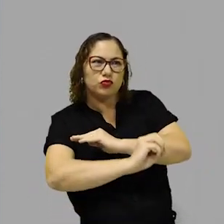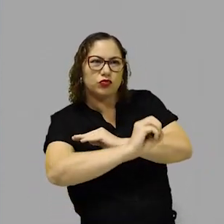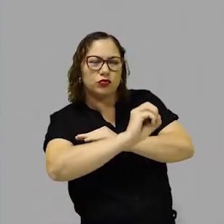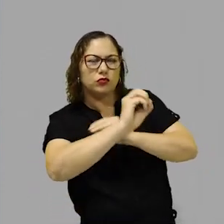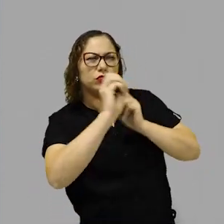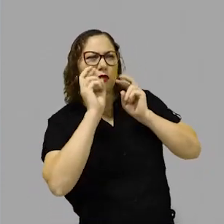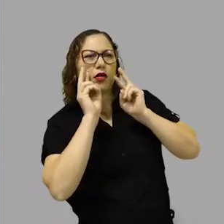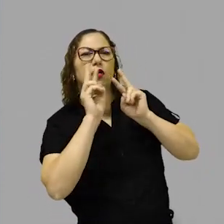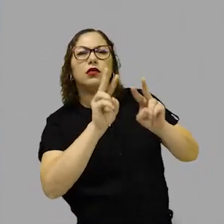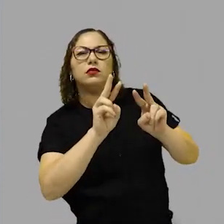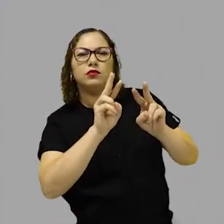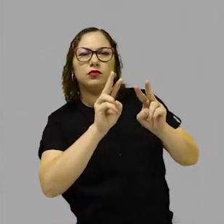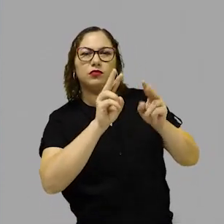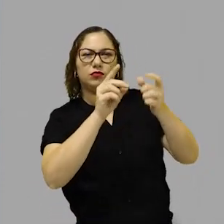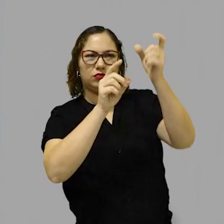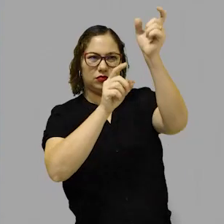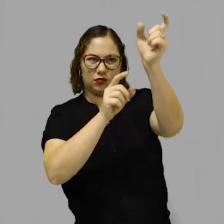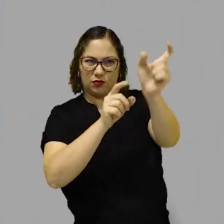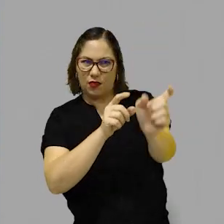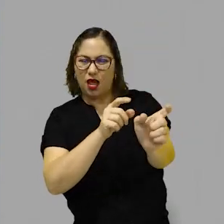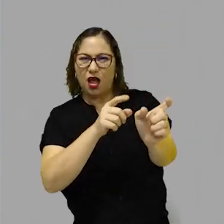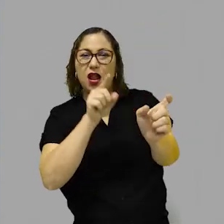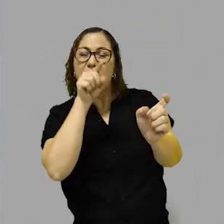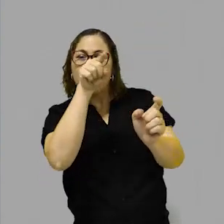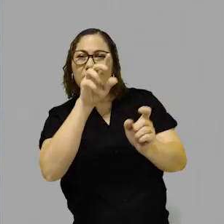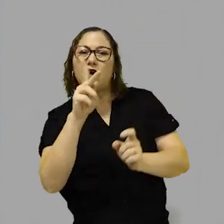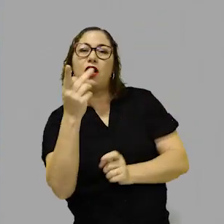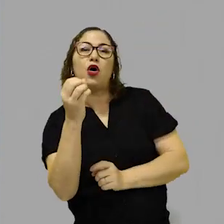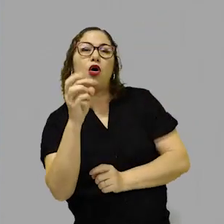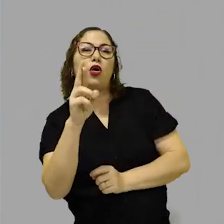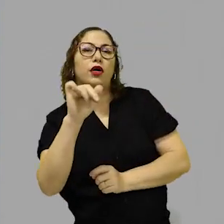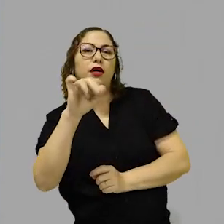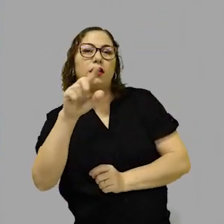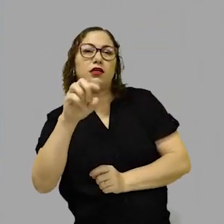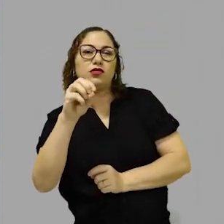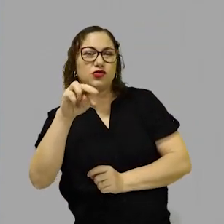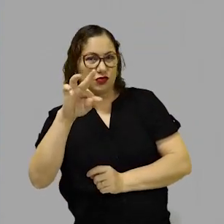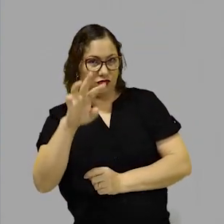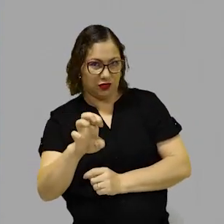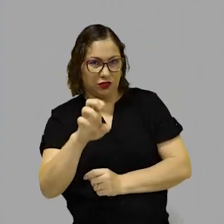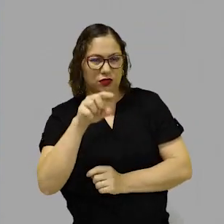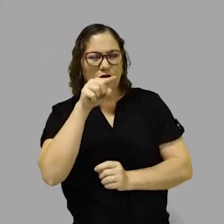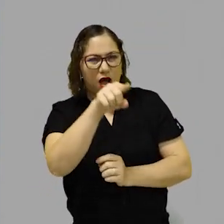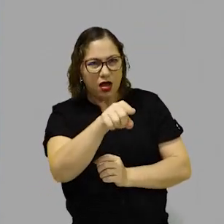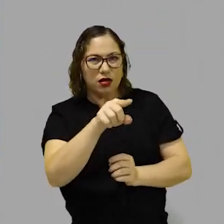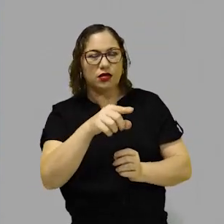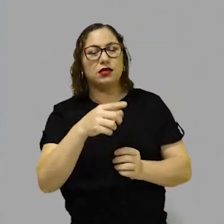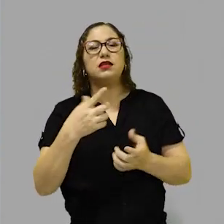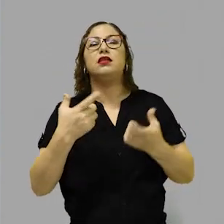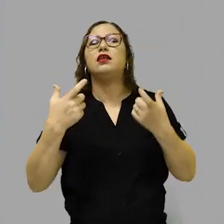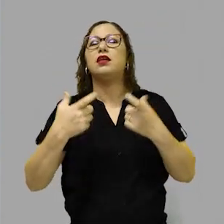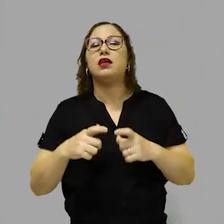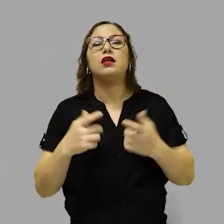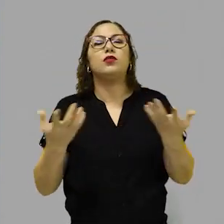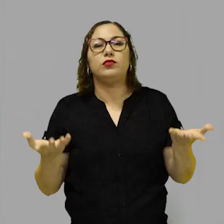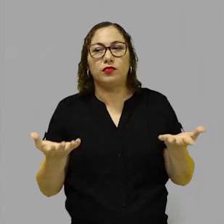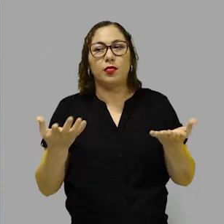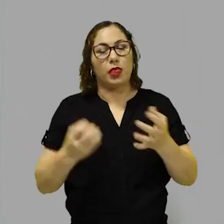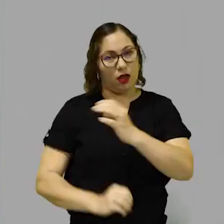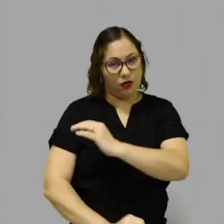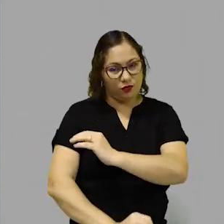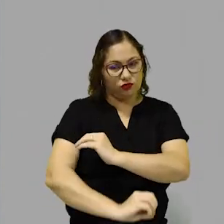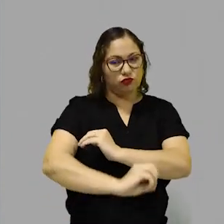uma determinada direção lá no horizonte. Essa direção, esse lado onde o